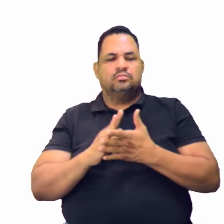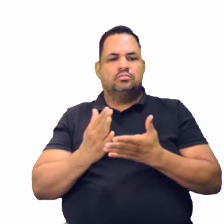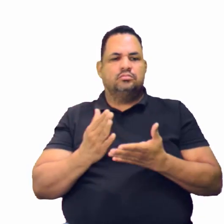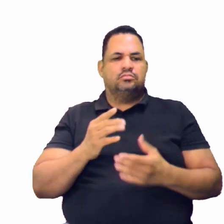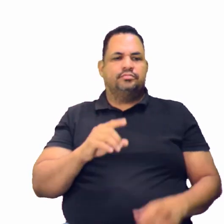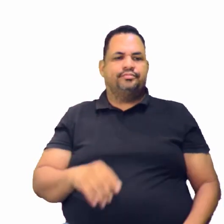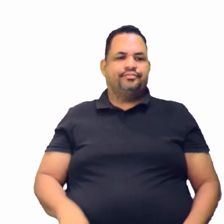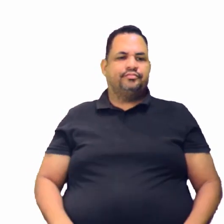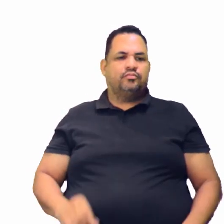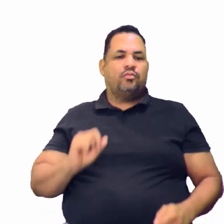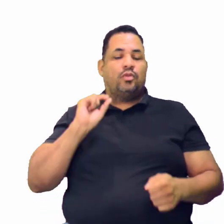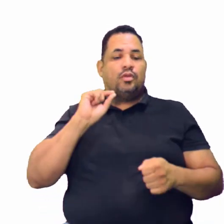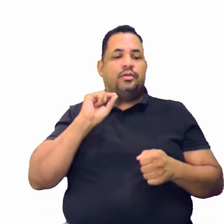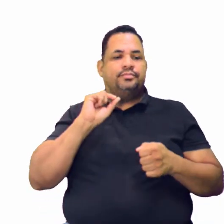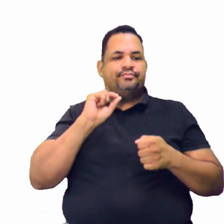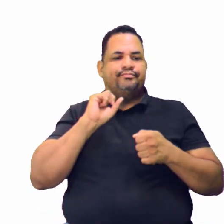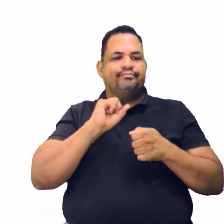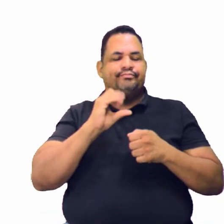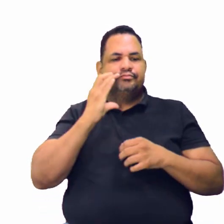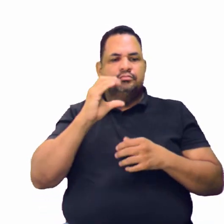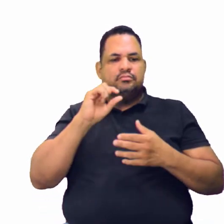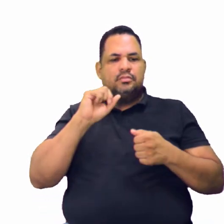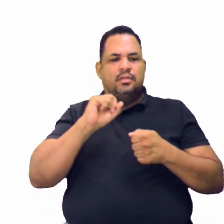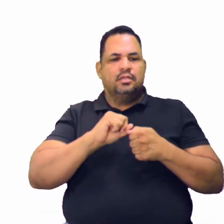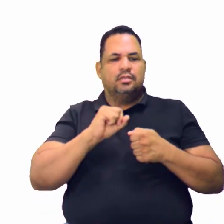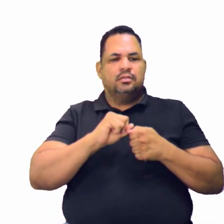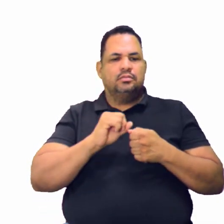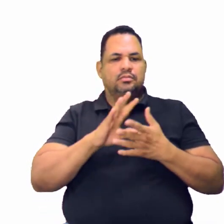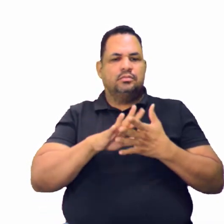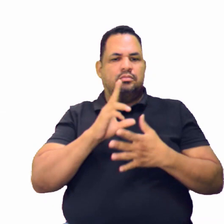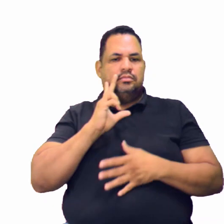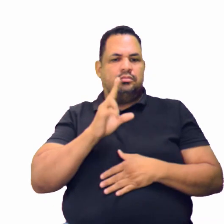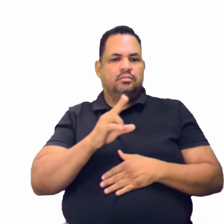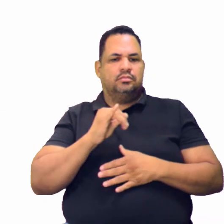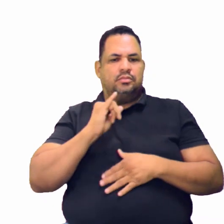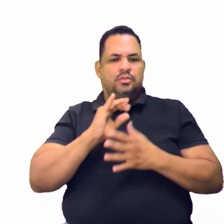C, em atitude semelhante à de um